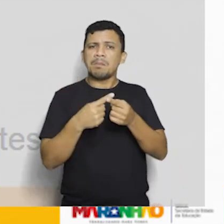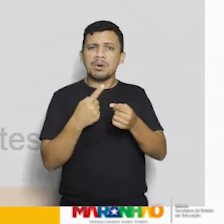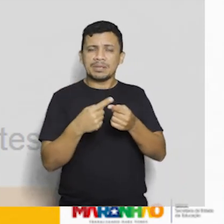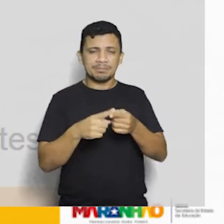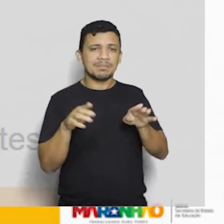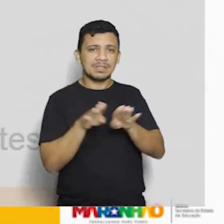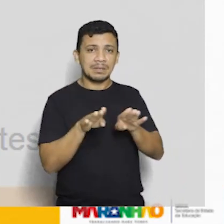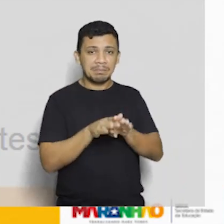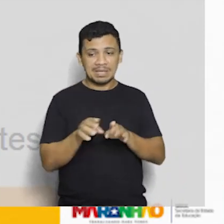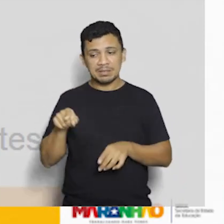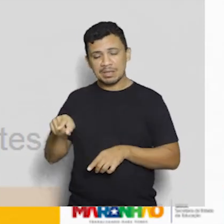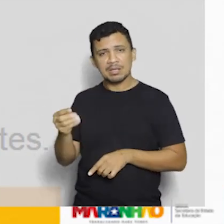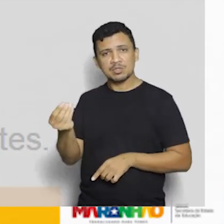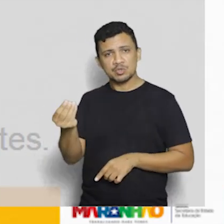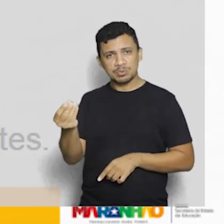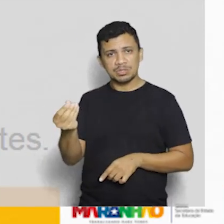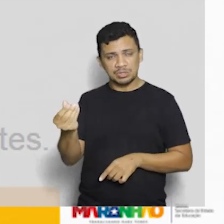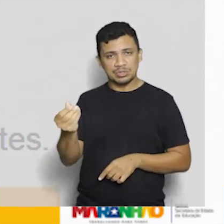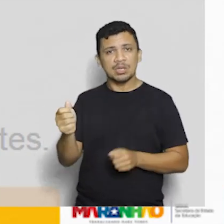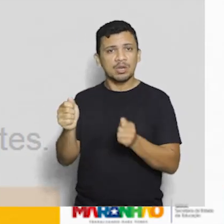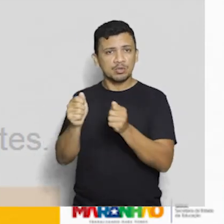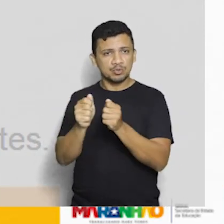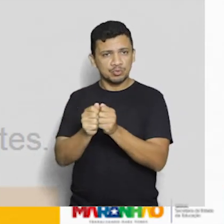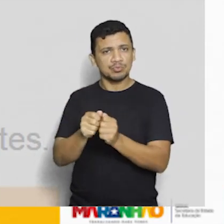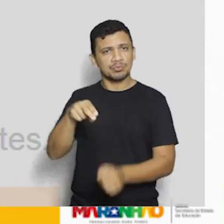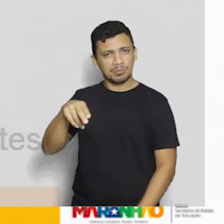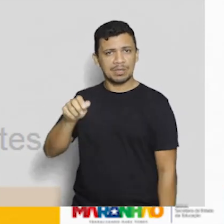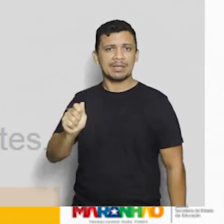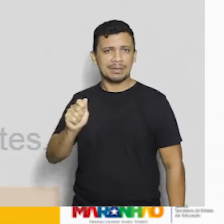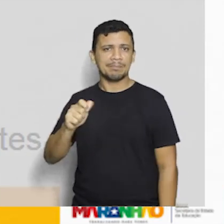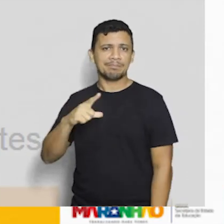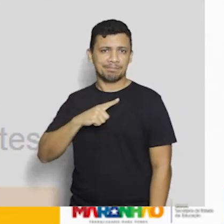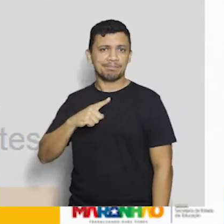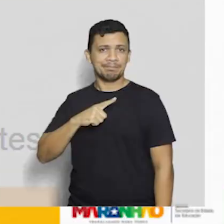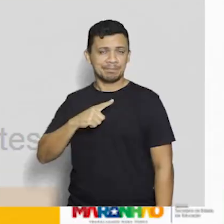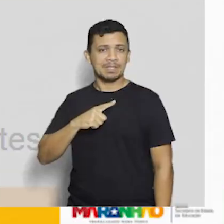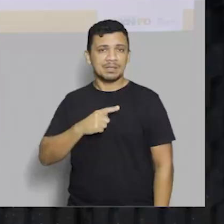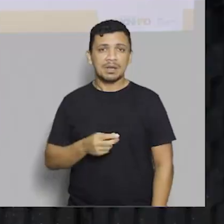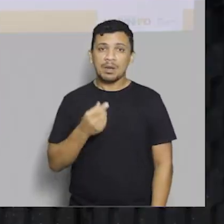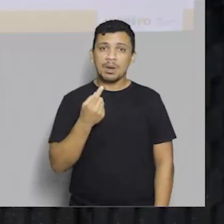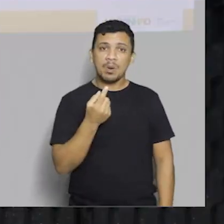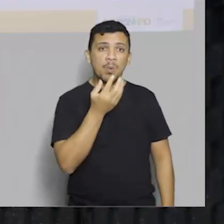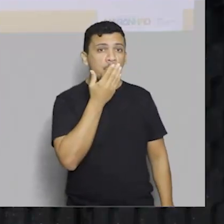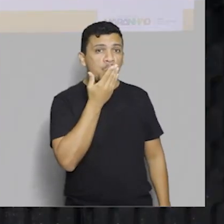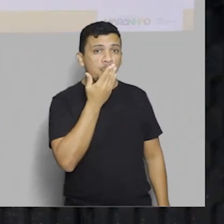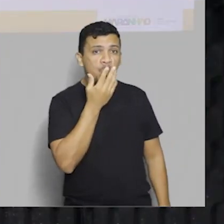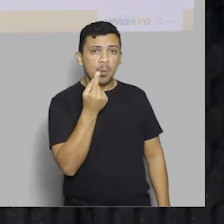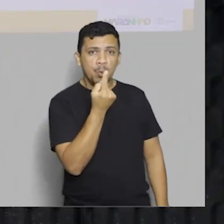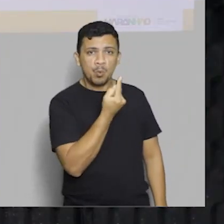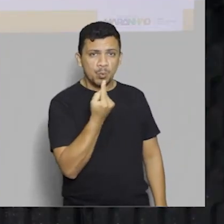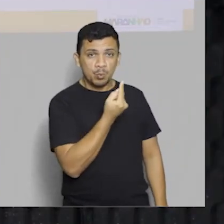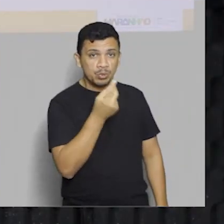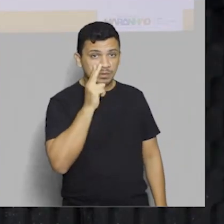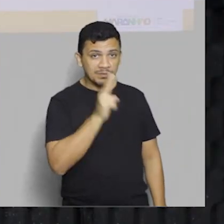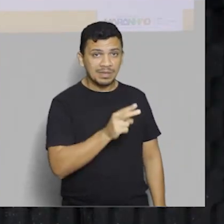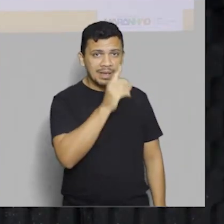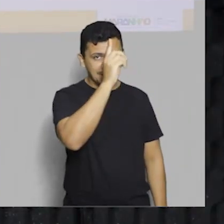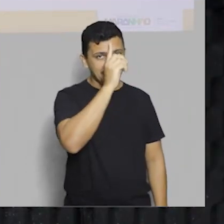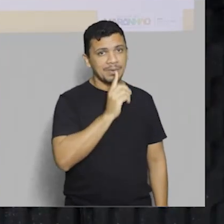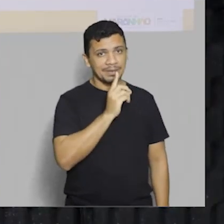também na outra substância nós temos o elemento sódio. Então, a única cor que será visível será a cor